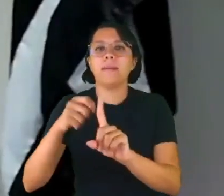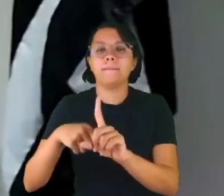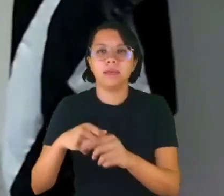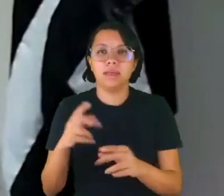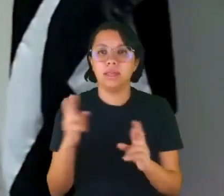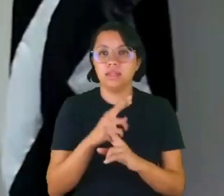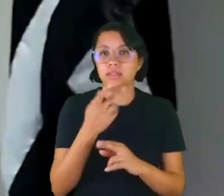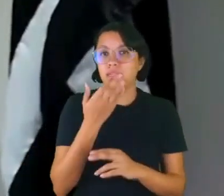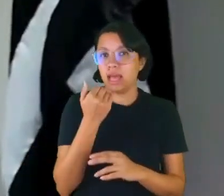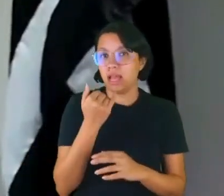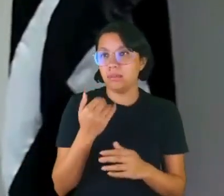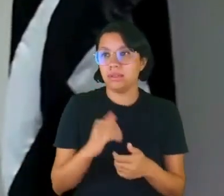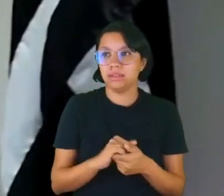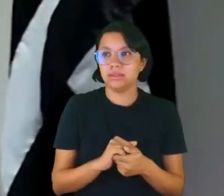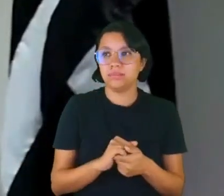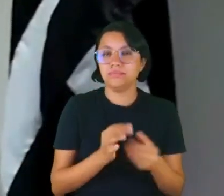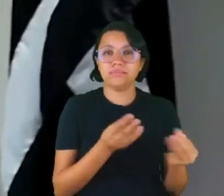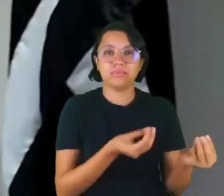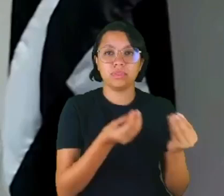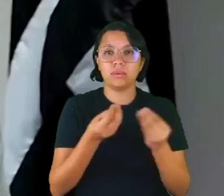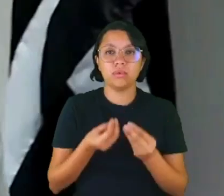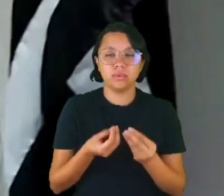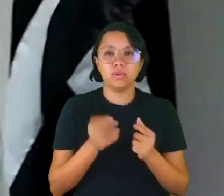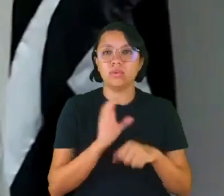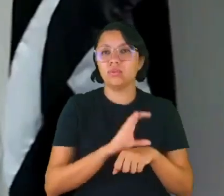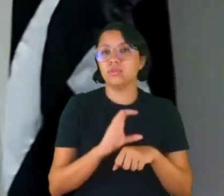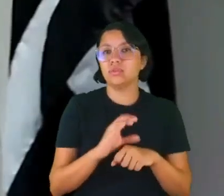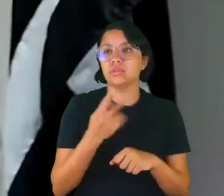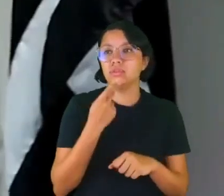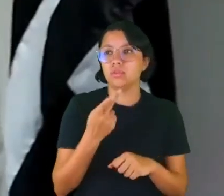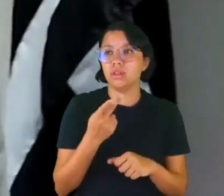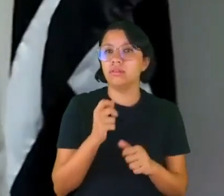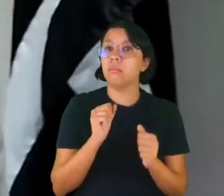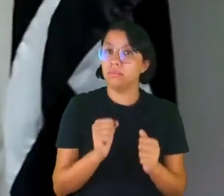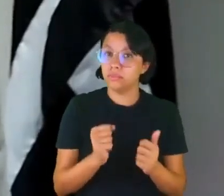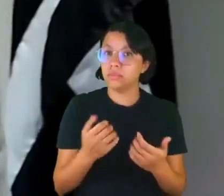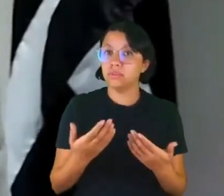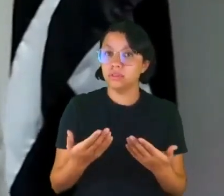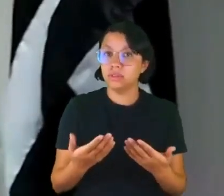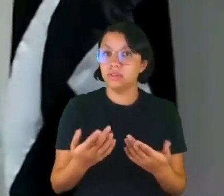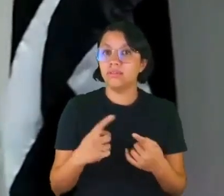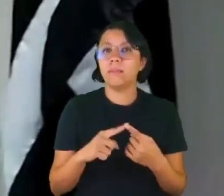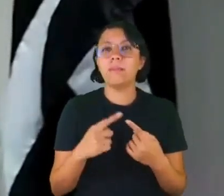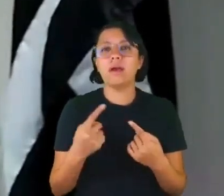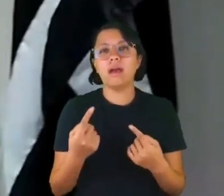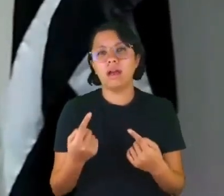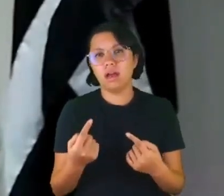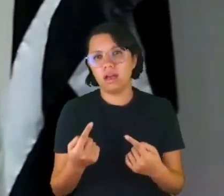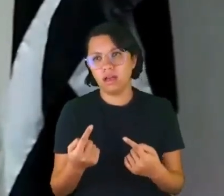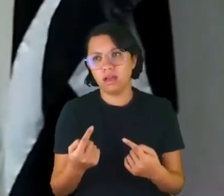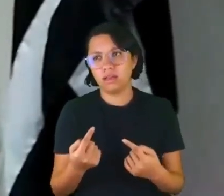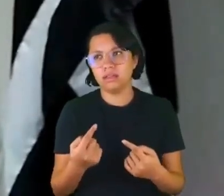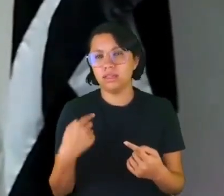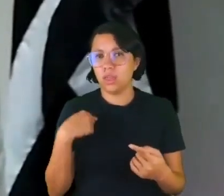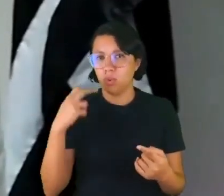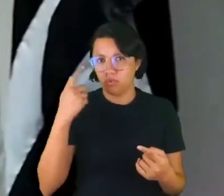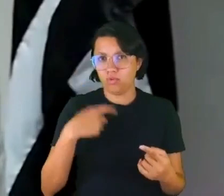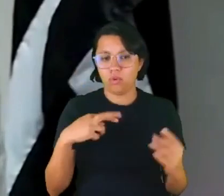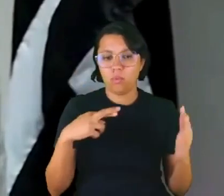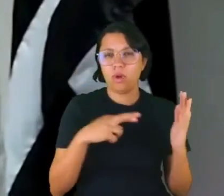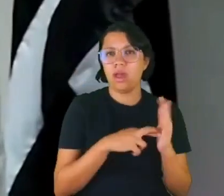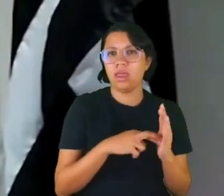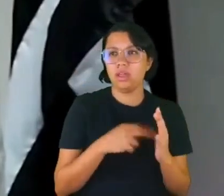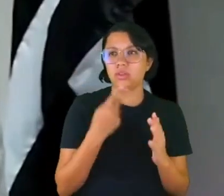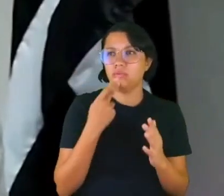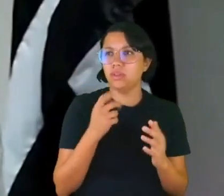possível, mas aí eu fui o relator, ele falou, não, realmente é possível, né? Mas não é também um processo para vingança, para ficar perturbando a vida